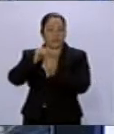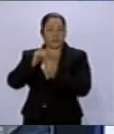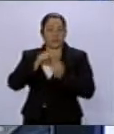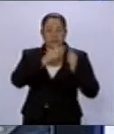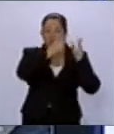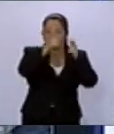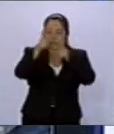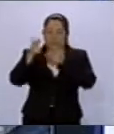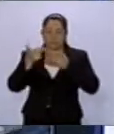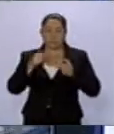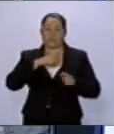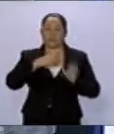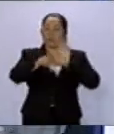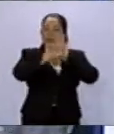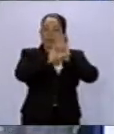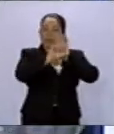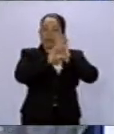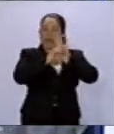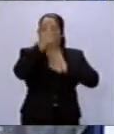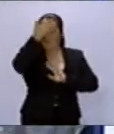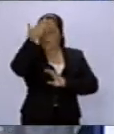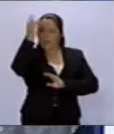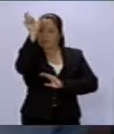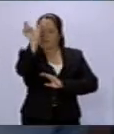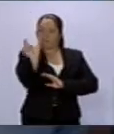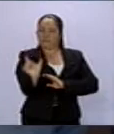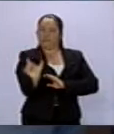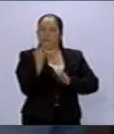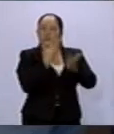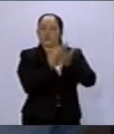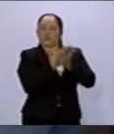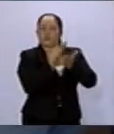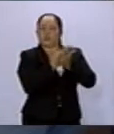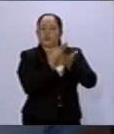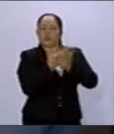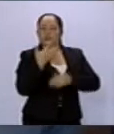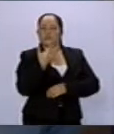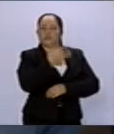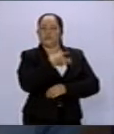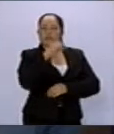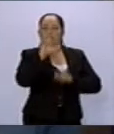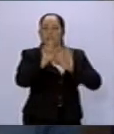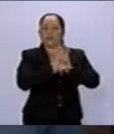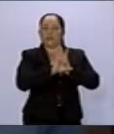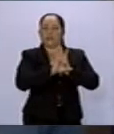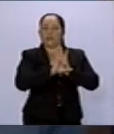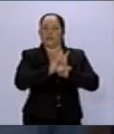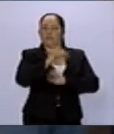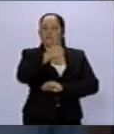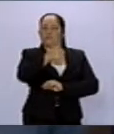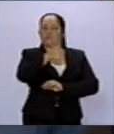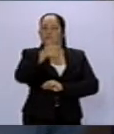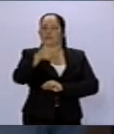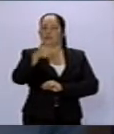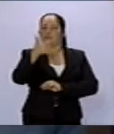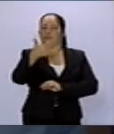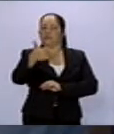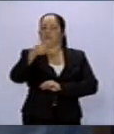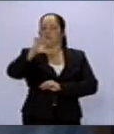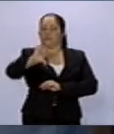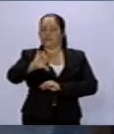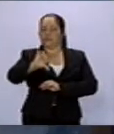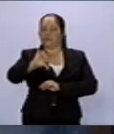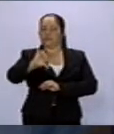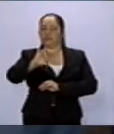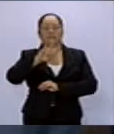temos na lei brasileira a figura do Trabalhador estudante na saúde da lei 11.129 de 2005 essas condicionantes